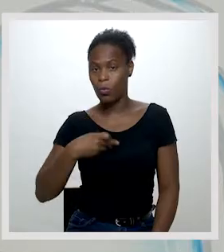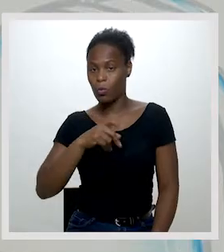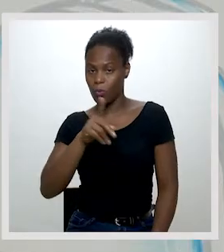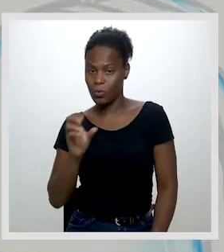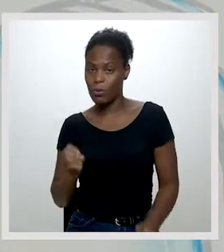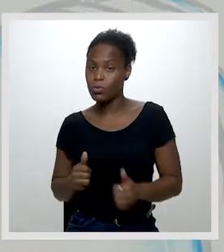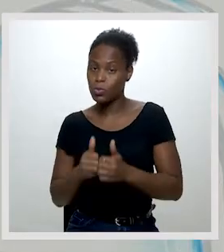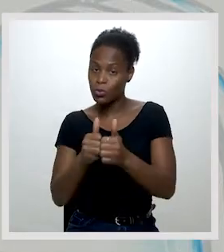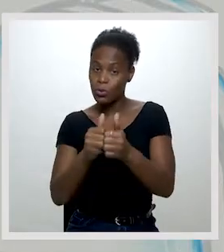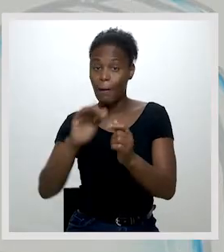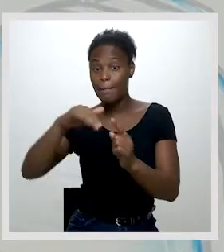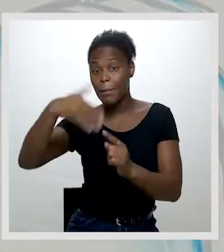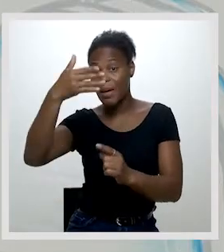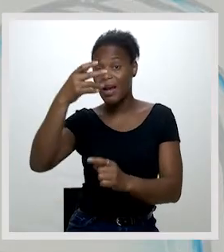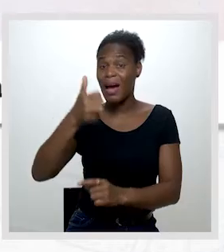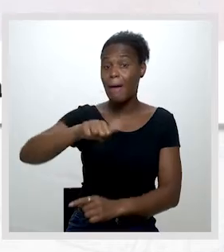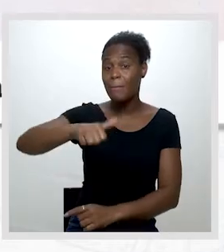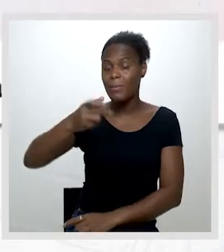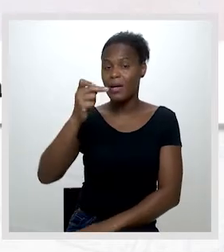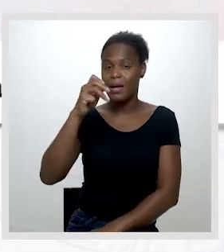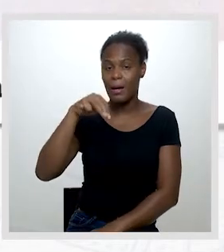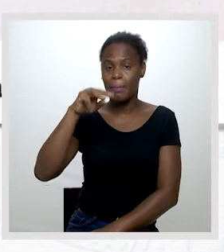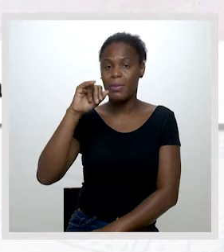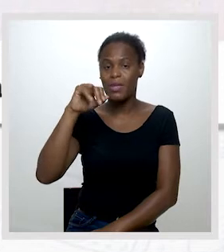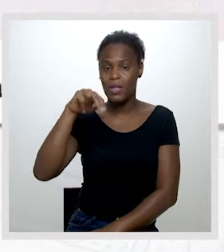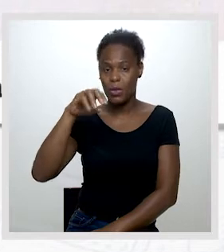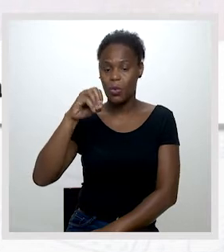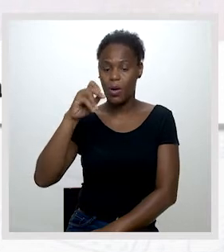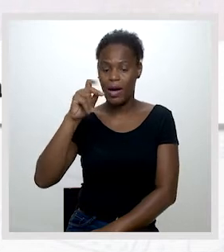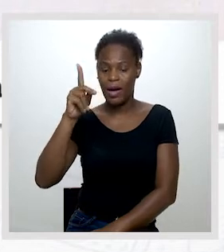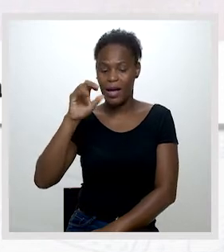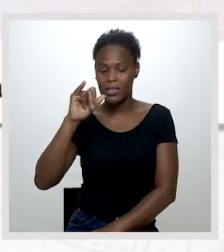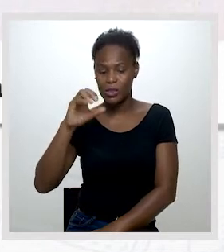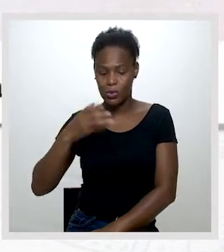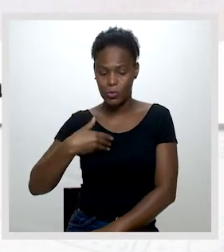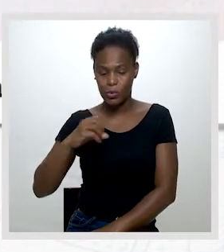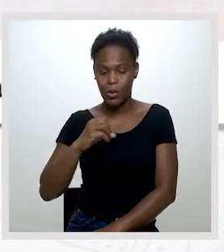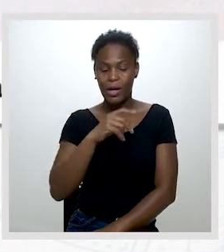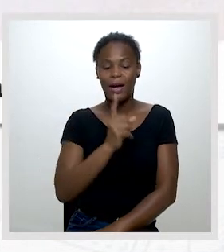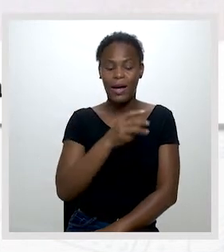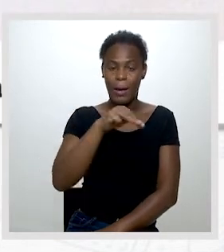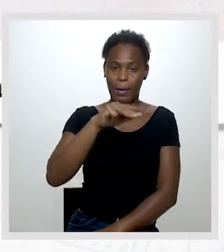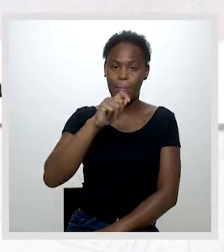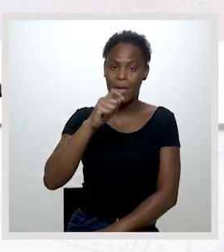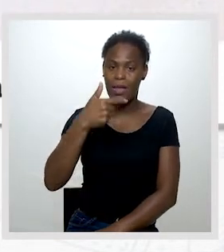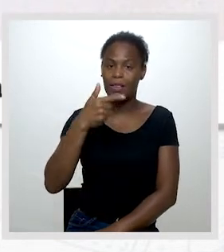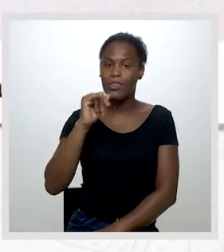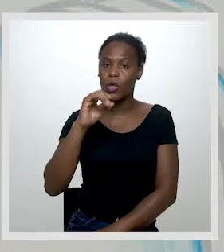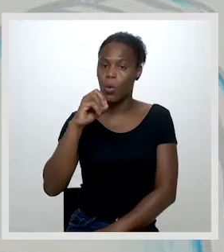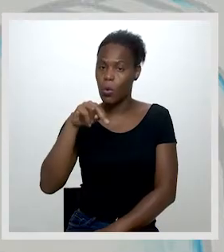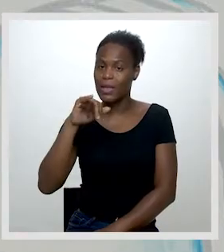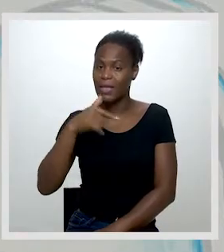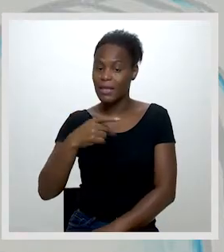primeiro aminoácido, que é a metionina. Depois de identificar e de estabelecer a ligação aqui